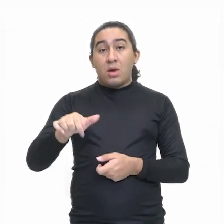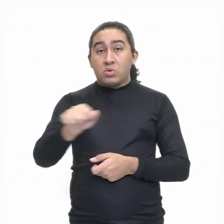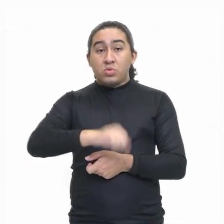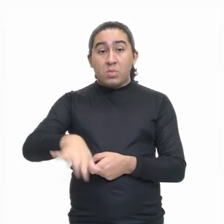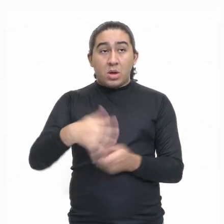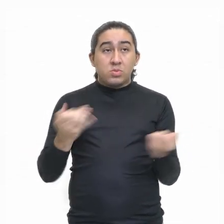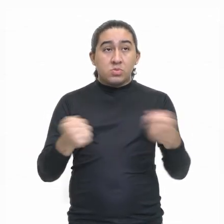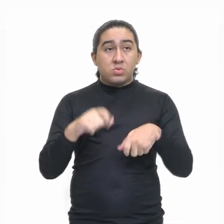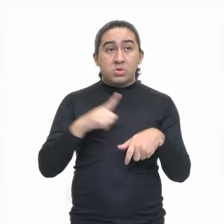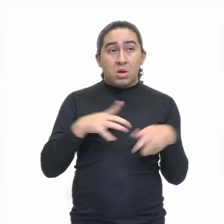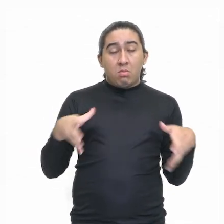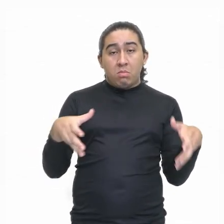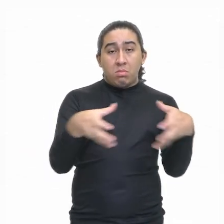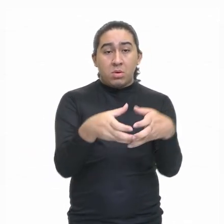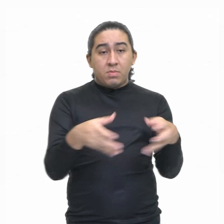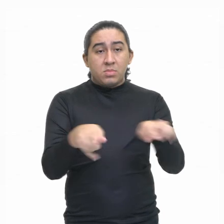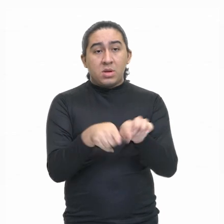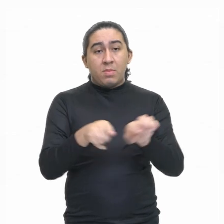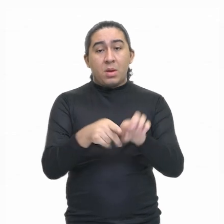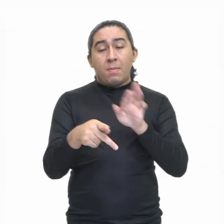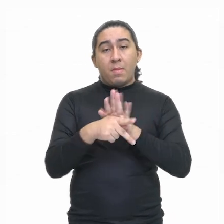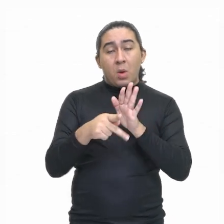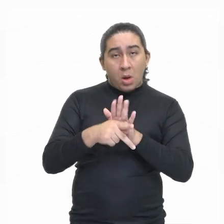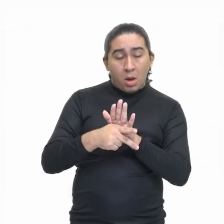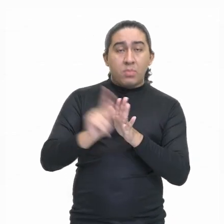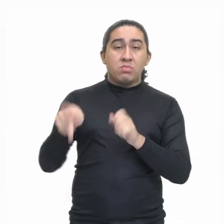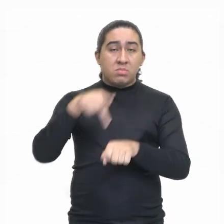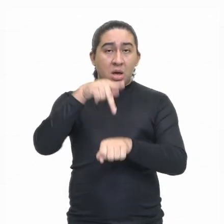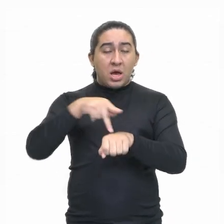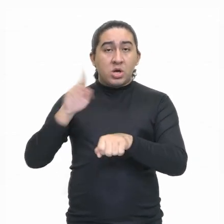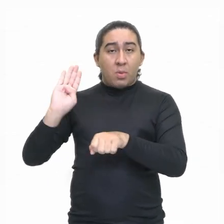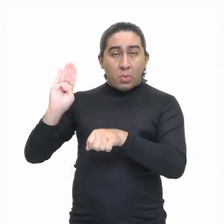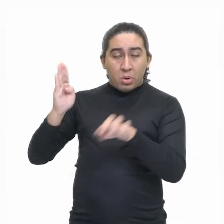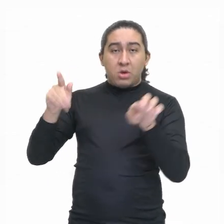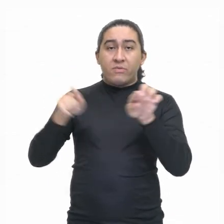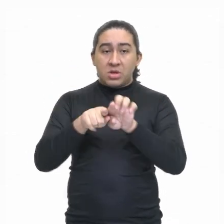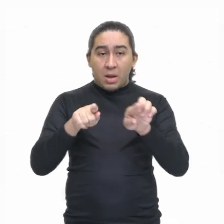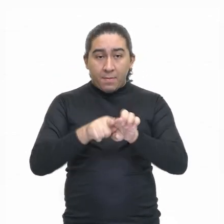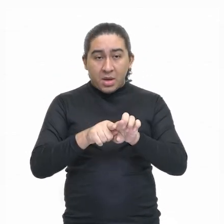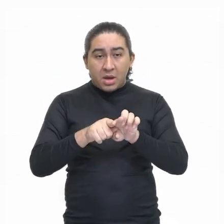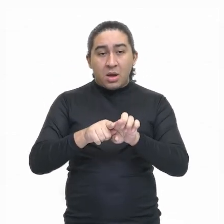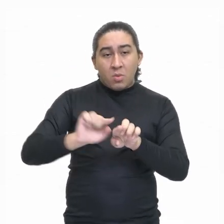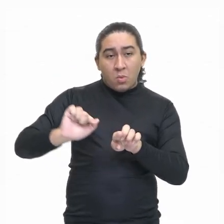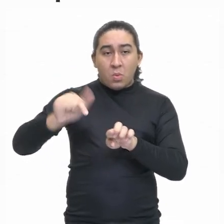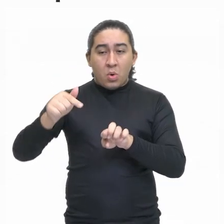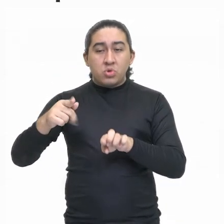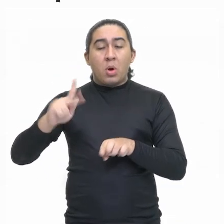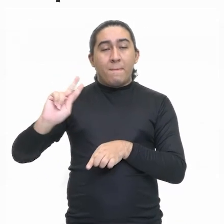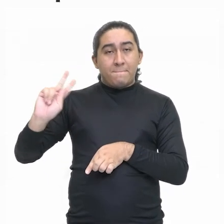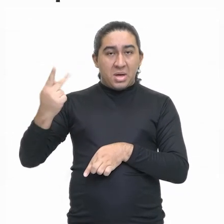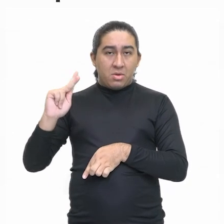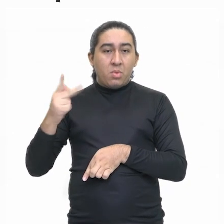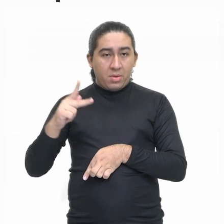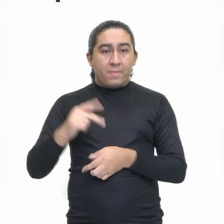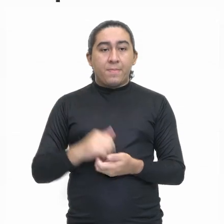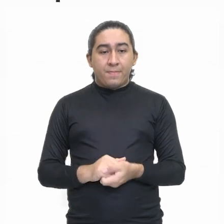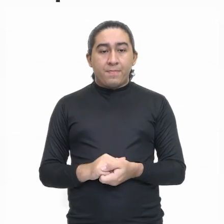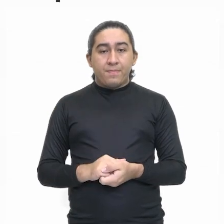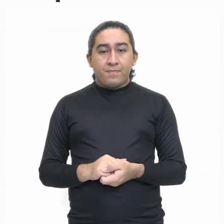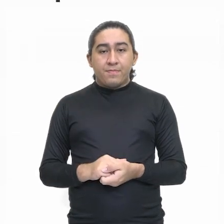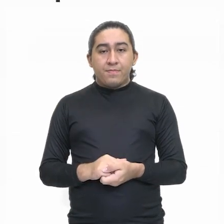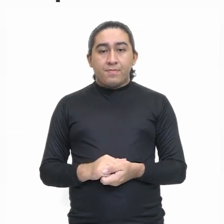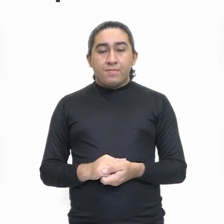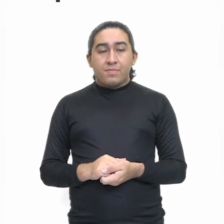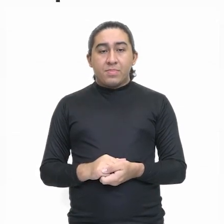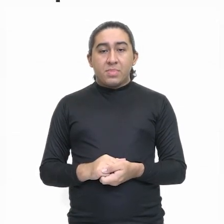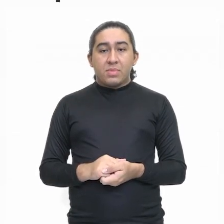que abrange uma pequena parte também da Bolívia e do Paraguai, onde lá é chamado de Chaco. É o menor